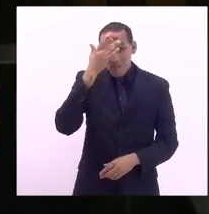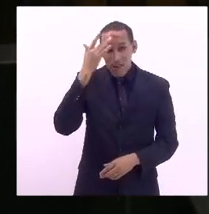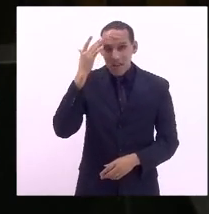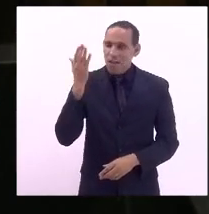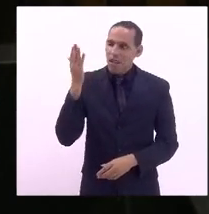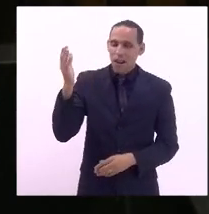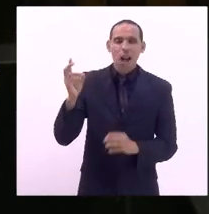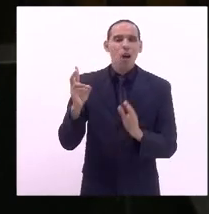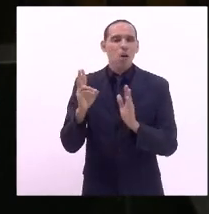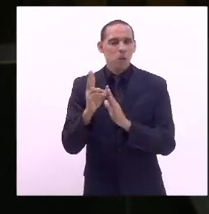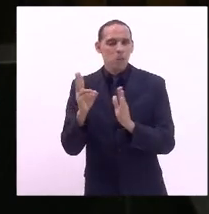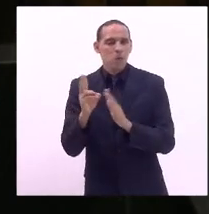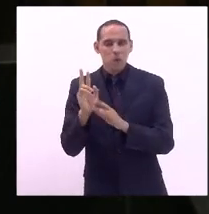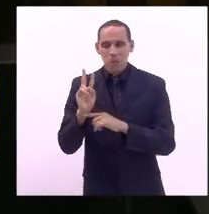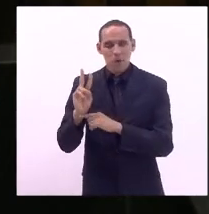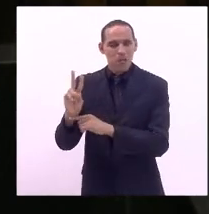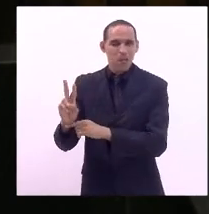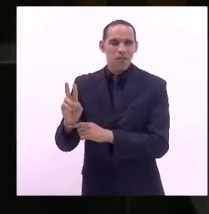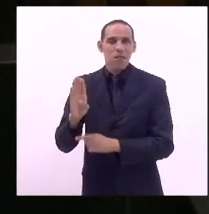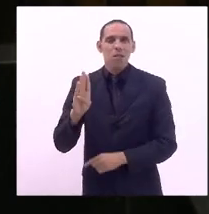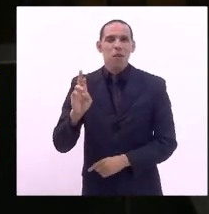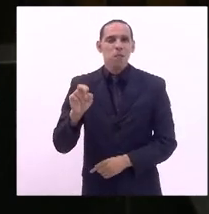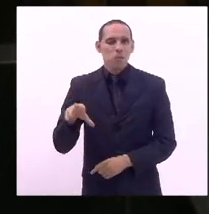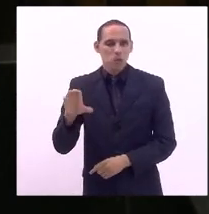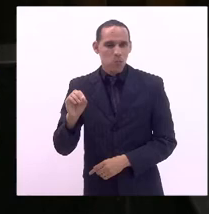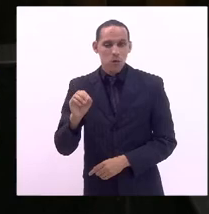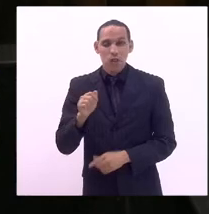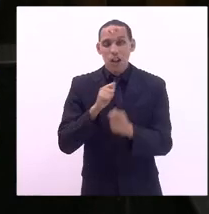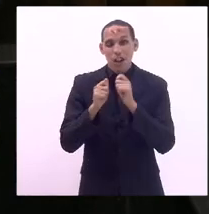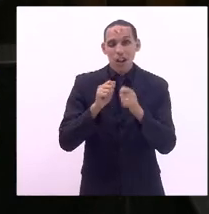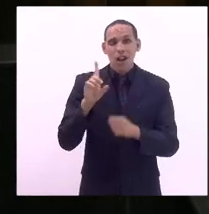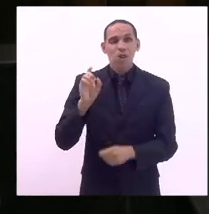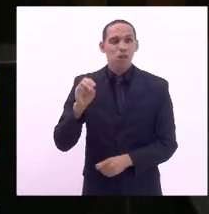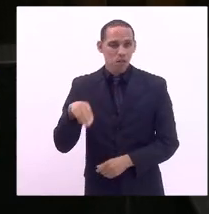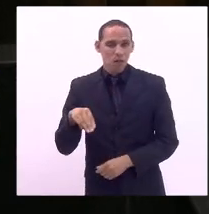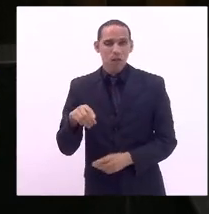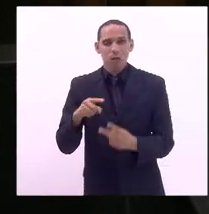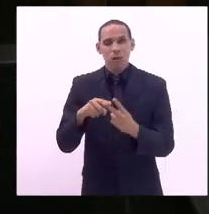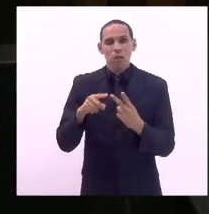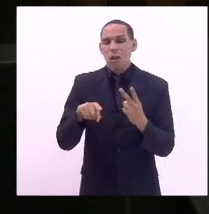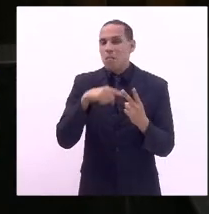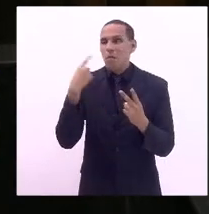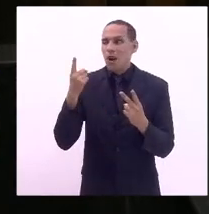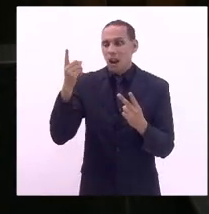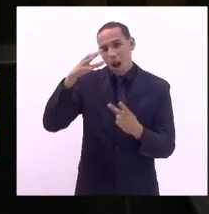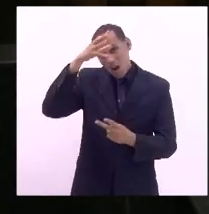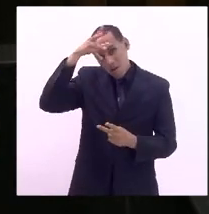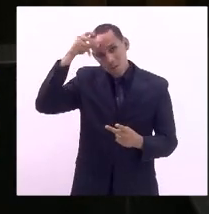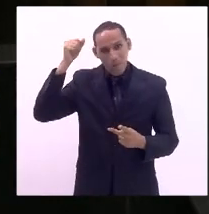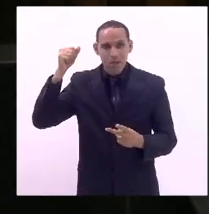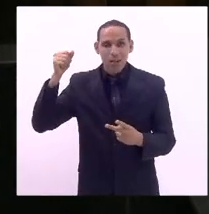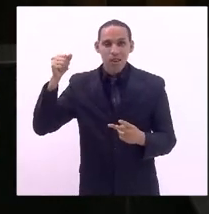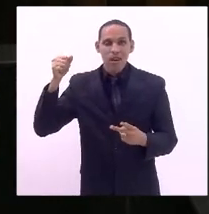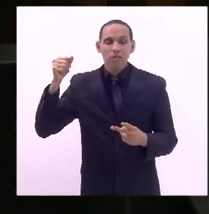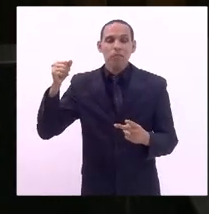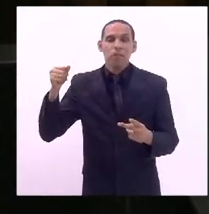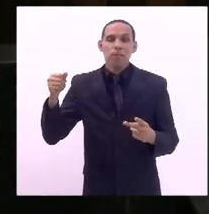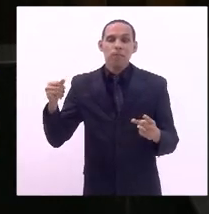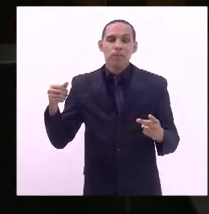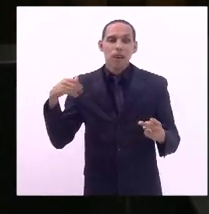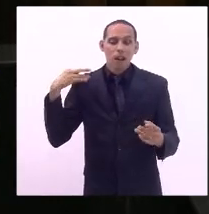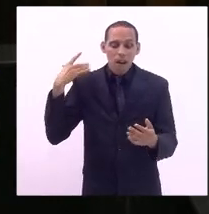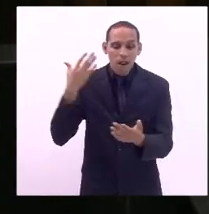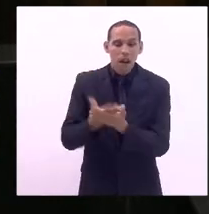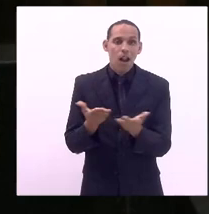indigenista Bruno e do jornalista Dom, que aconteceu na Amazônia, que até agora, do que se